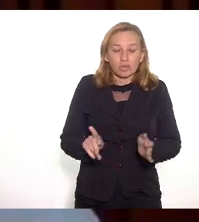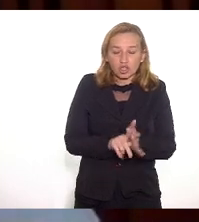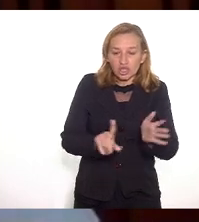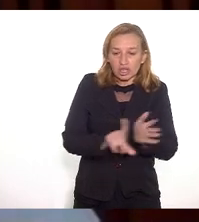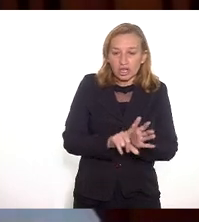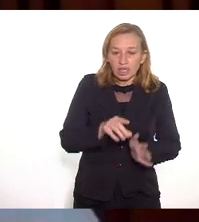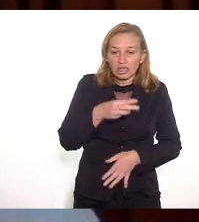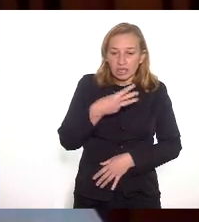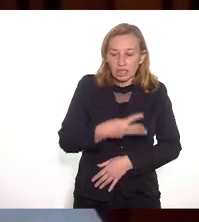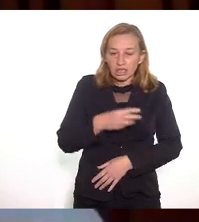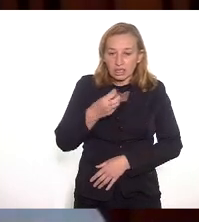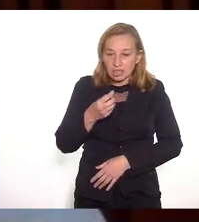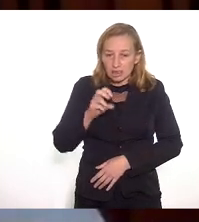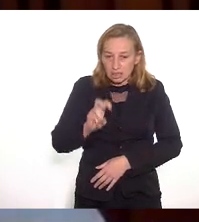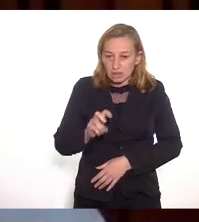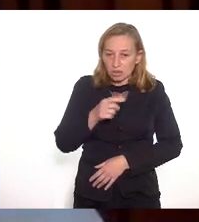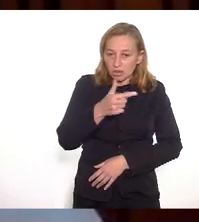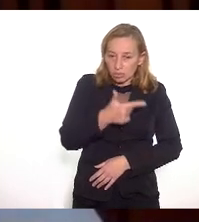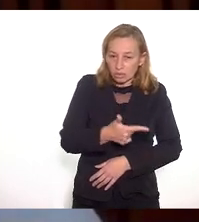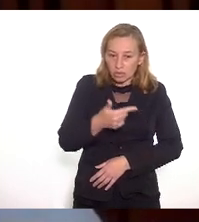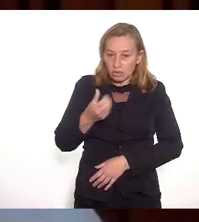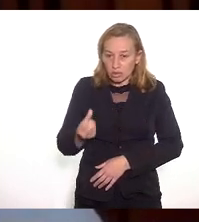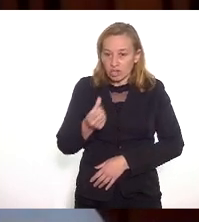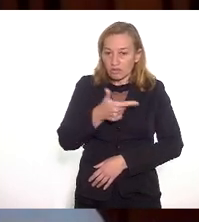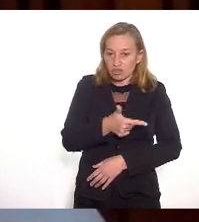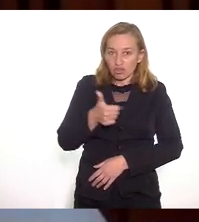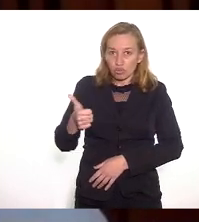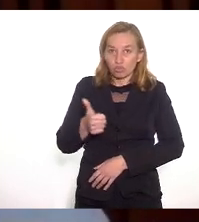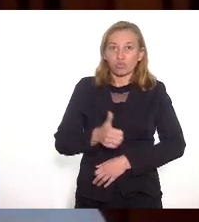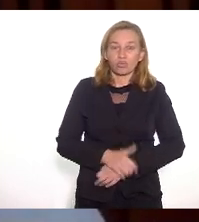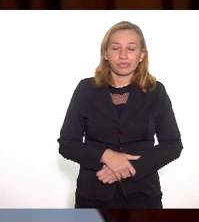lei 3526 de 21.